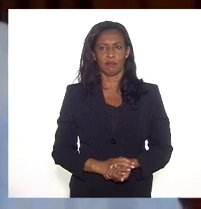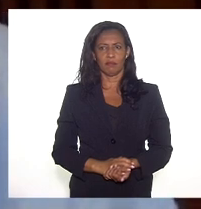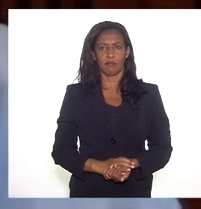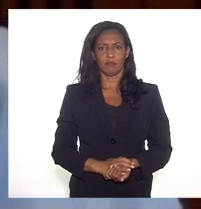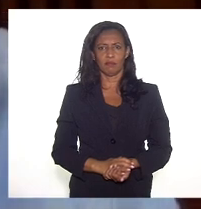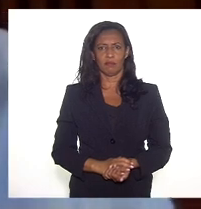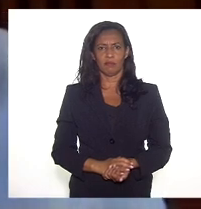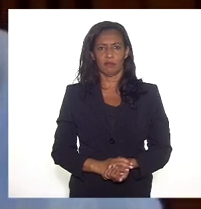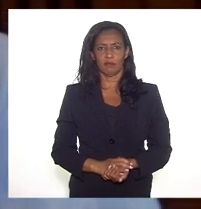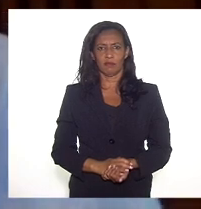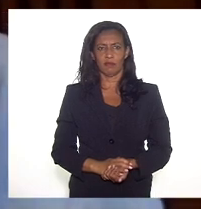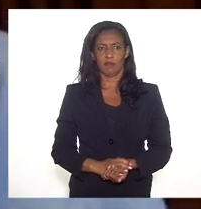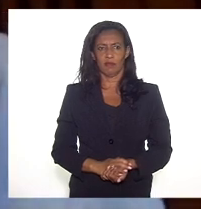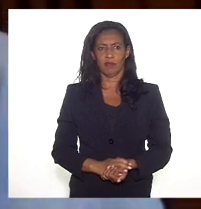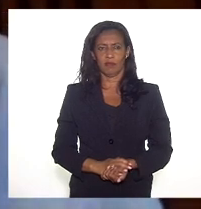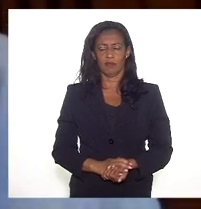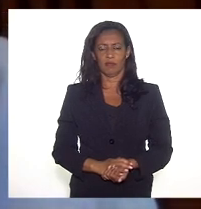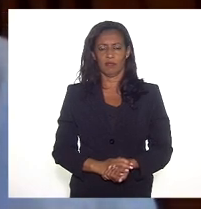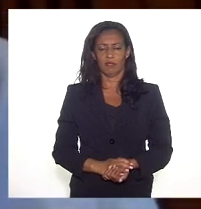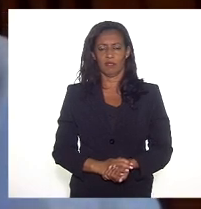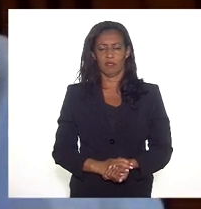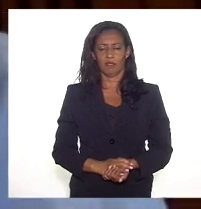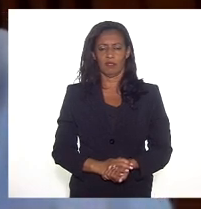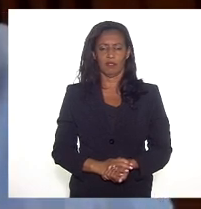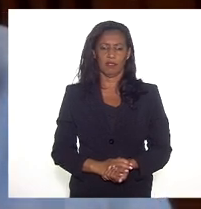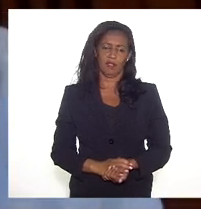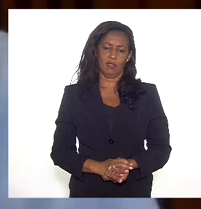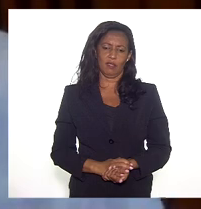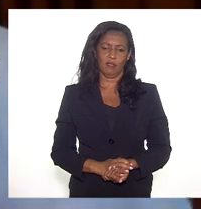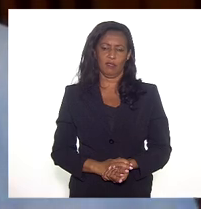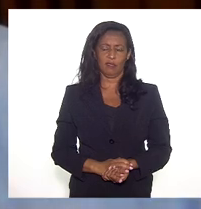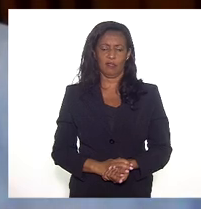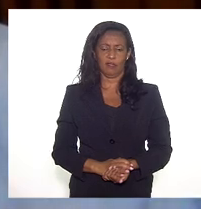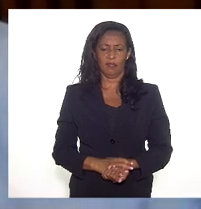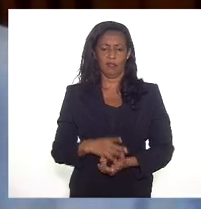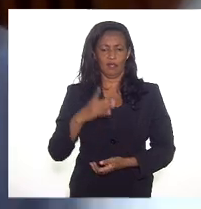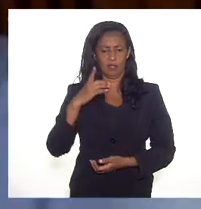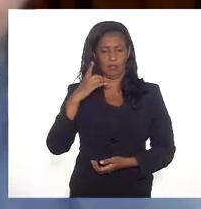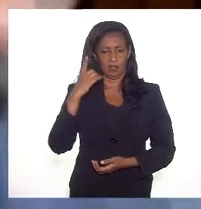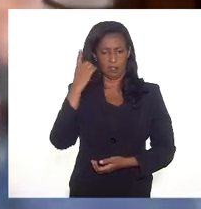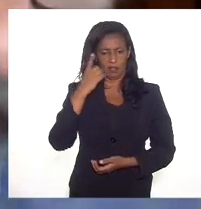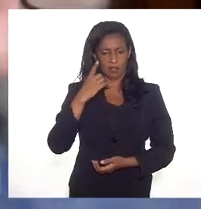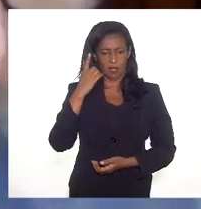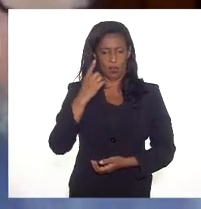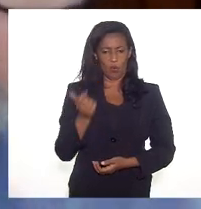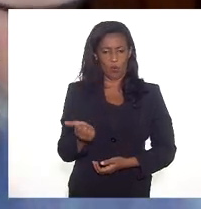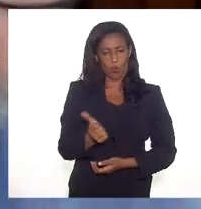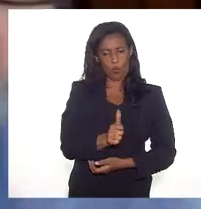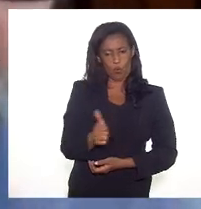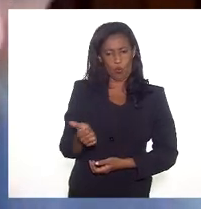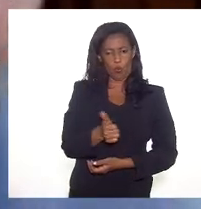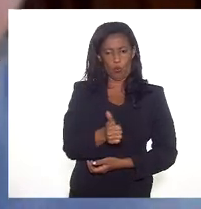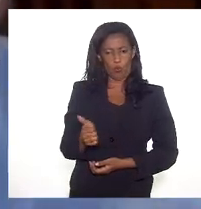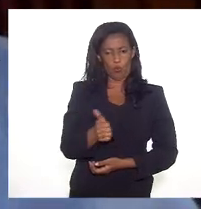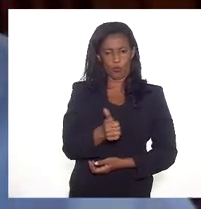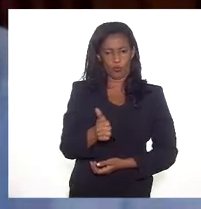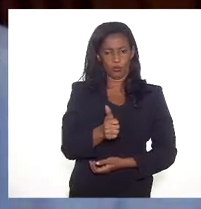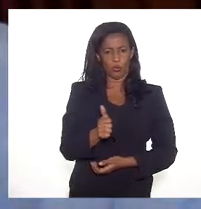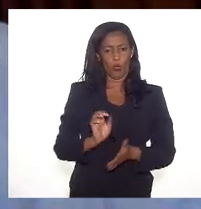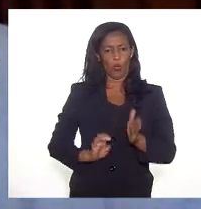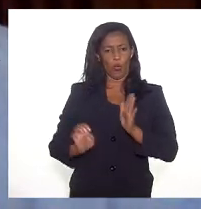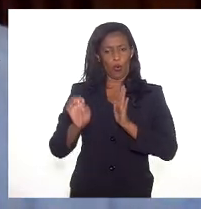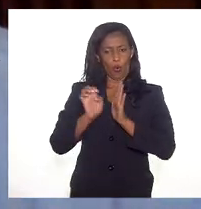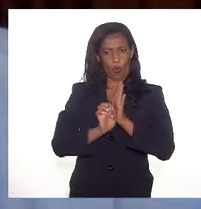foi no atendimento médico, também justificou ausência. Relator, deputado, 12, o 11, então, juridicidade com